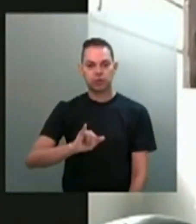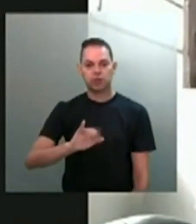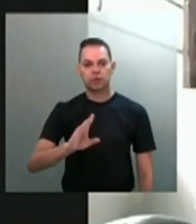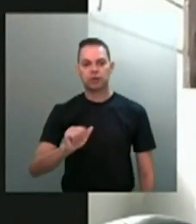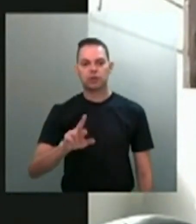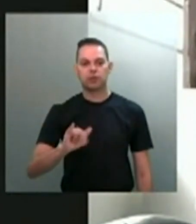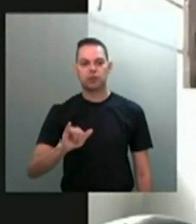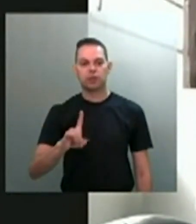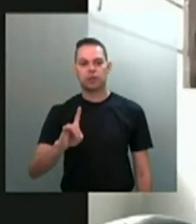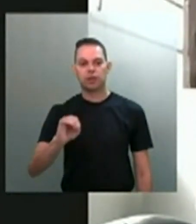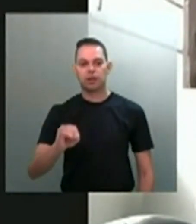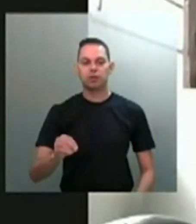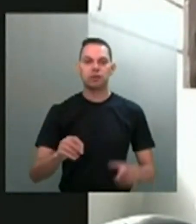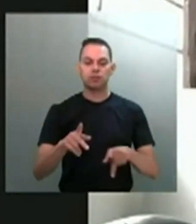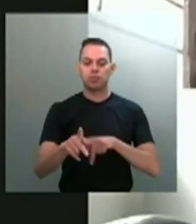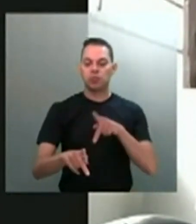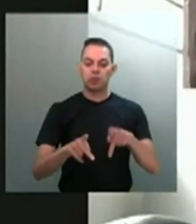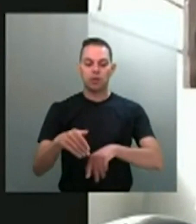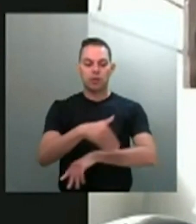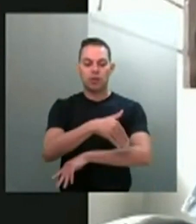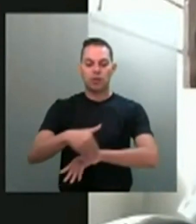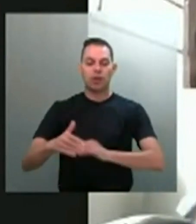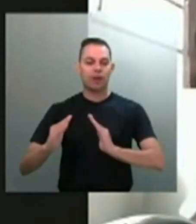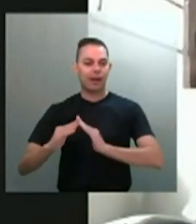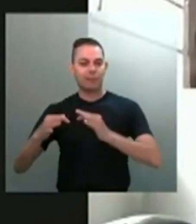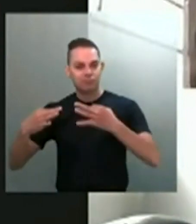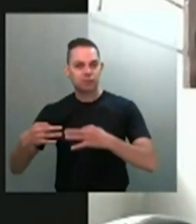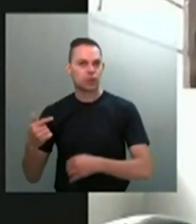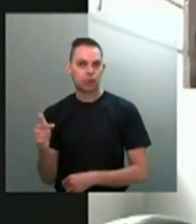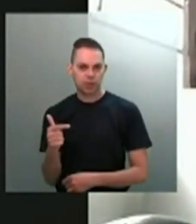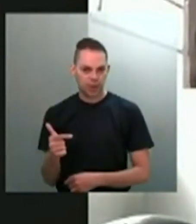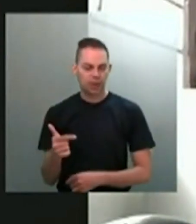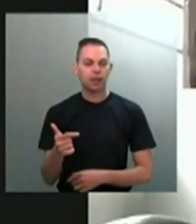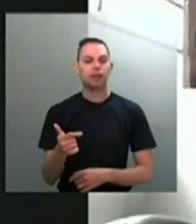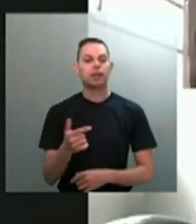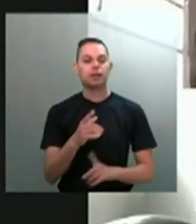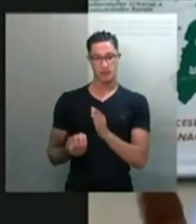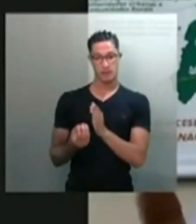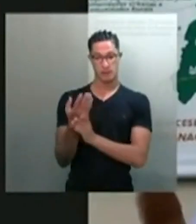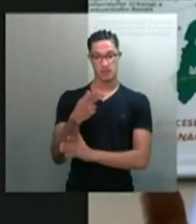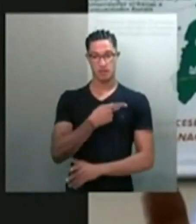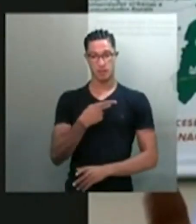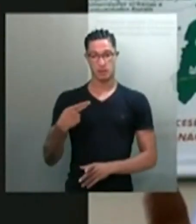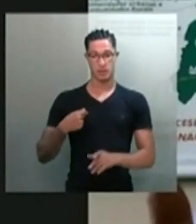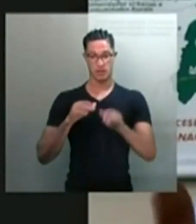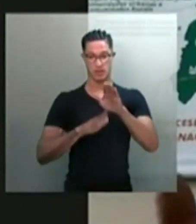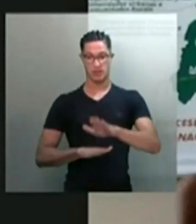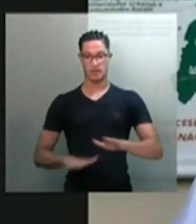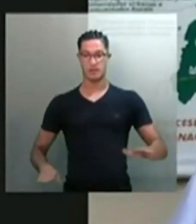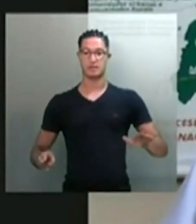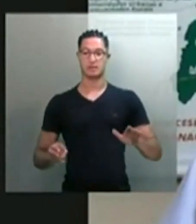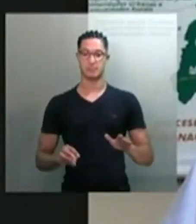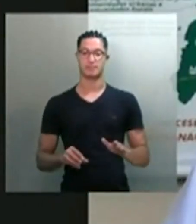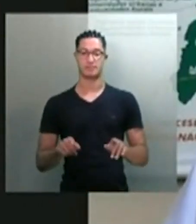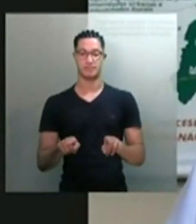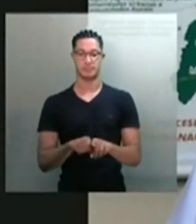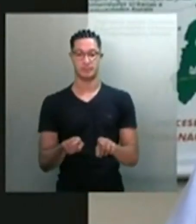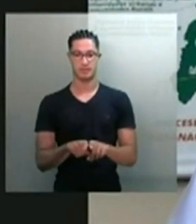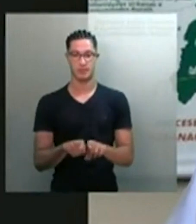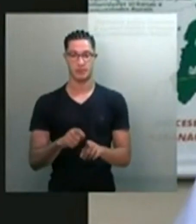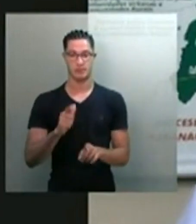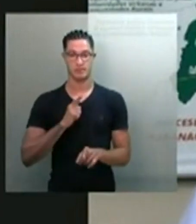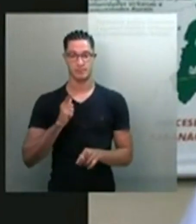para a População de Rua, que Dom Paulo criou no dia de Natal. Nelson Arns Newman,